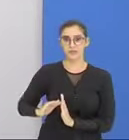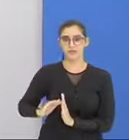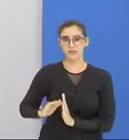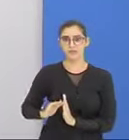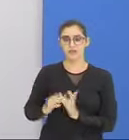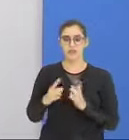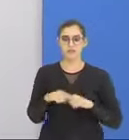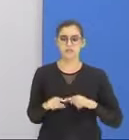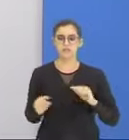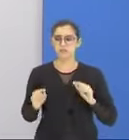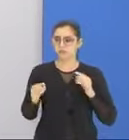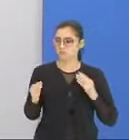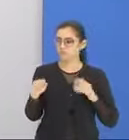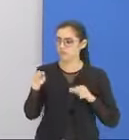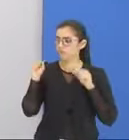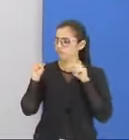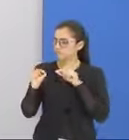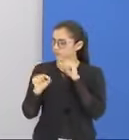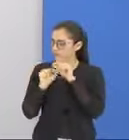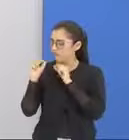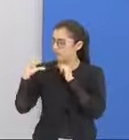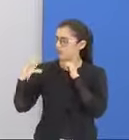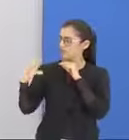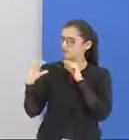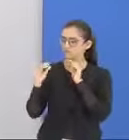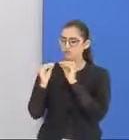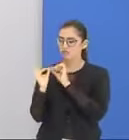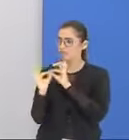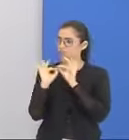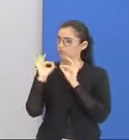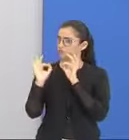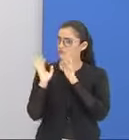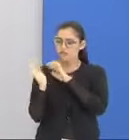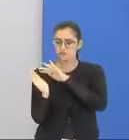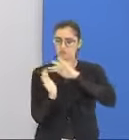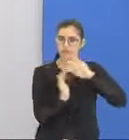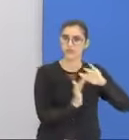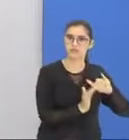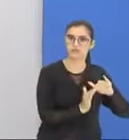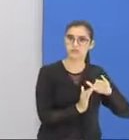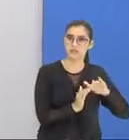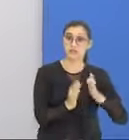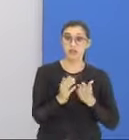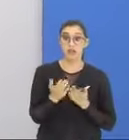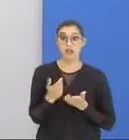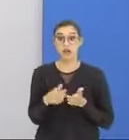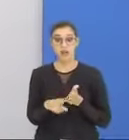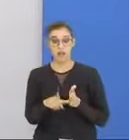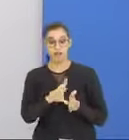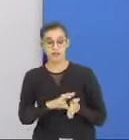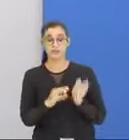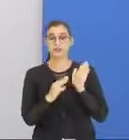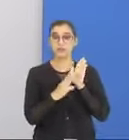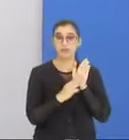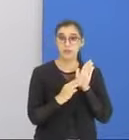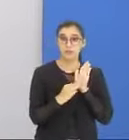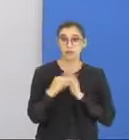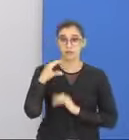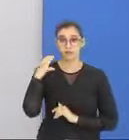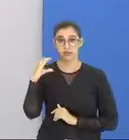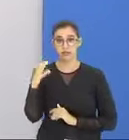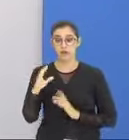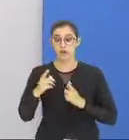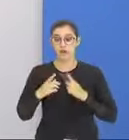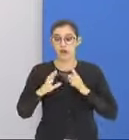de não ciência? Nós vimos umas aulas atrás o que era o método científico. E agora eu quero que você veja comigo o que é ciência